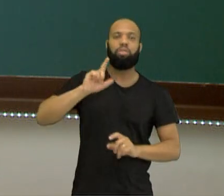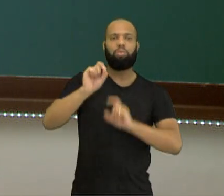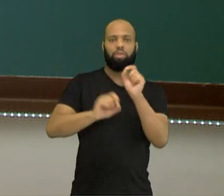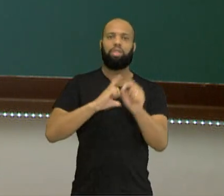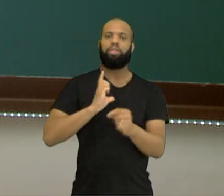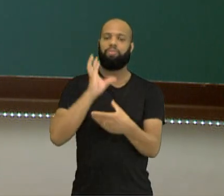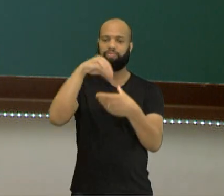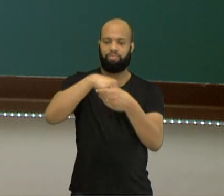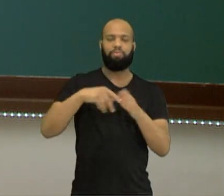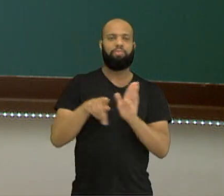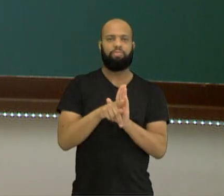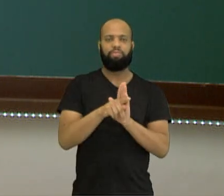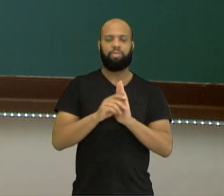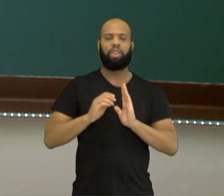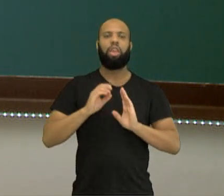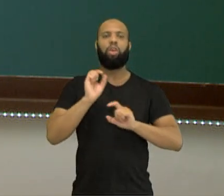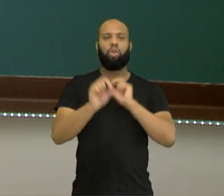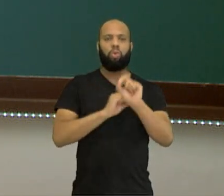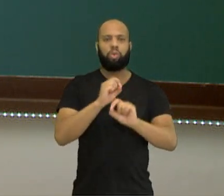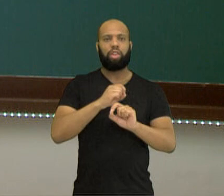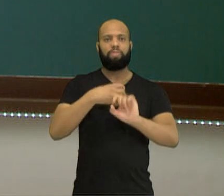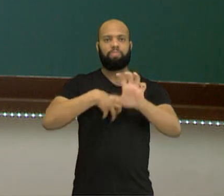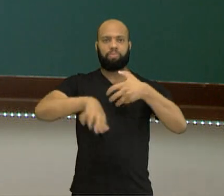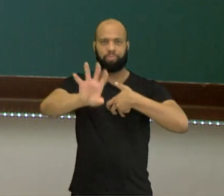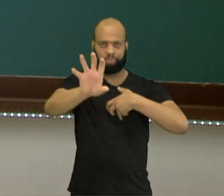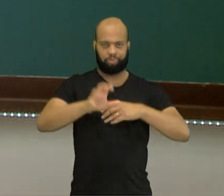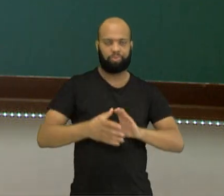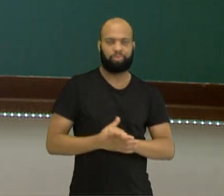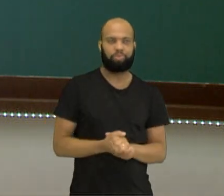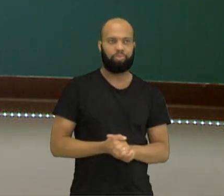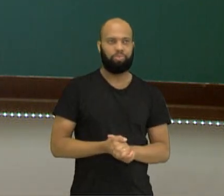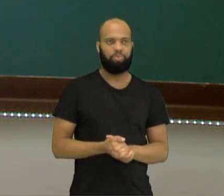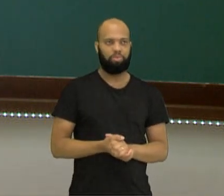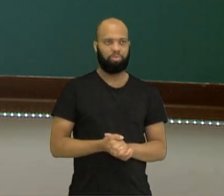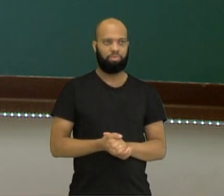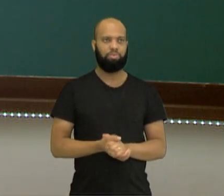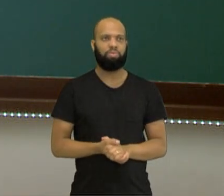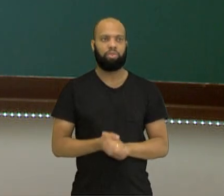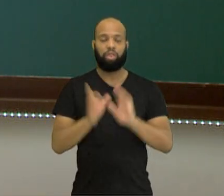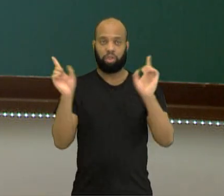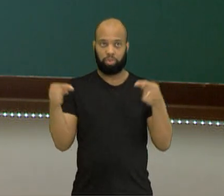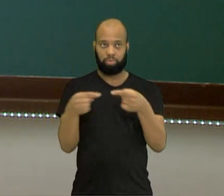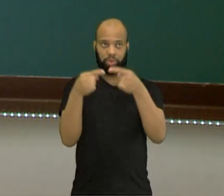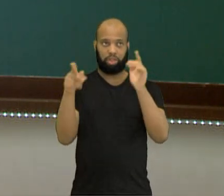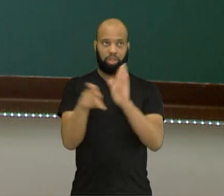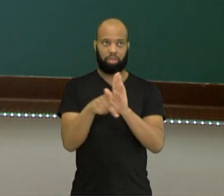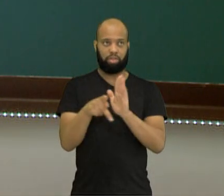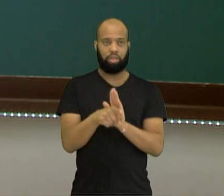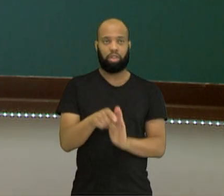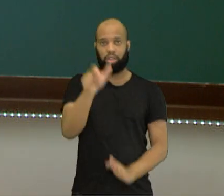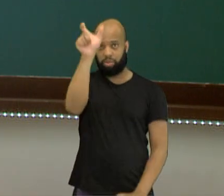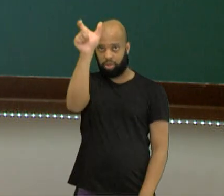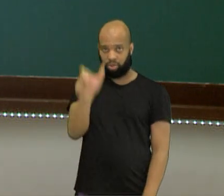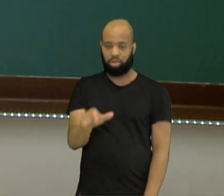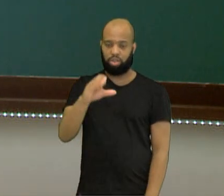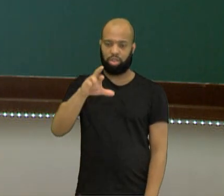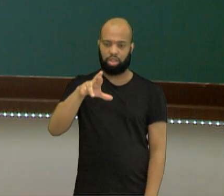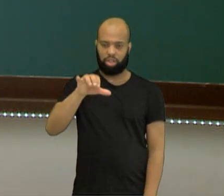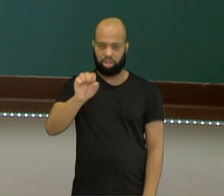parte da solidariedade, pensar no outro. De acordo com Cris Fernande